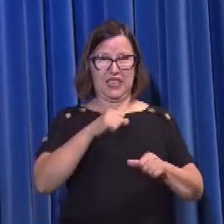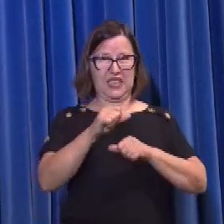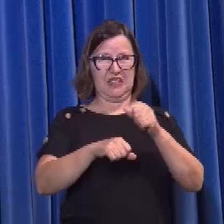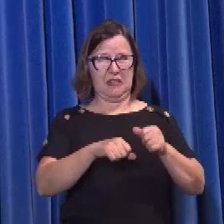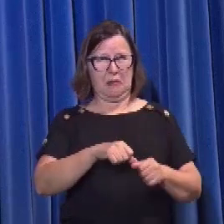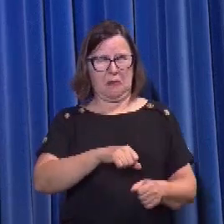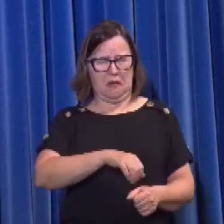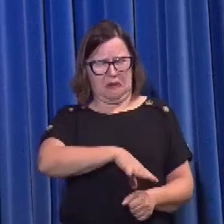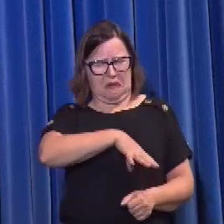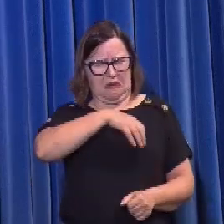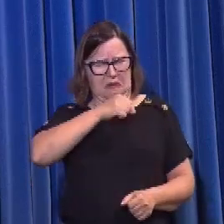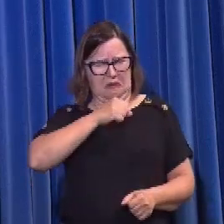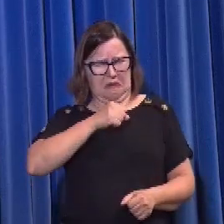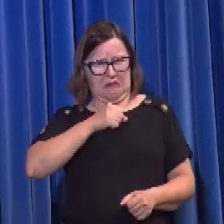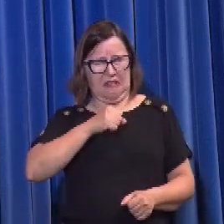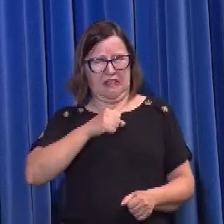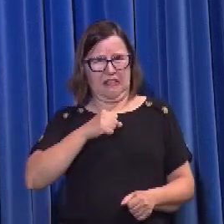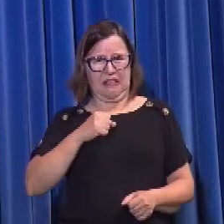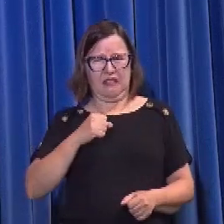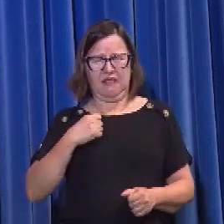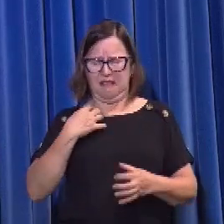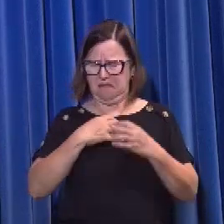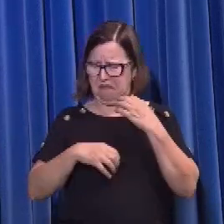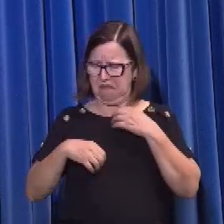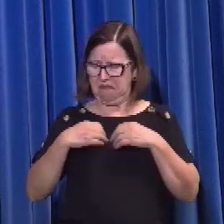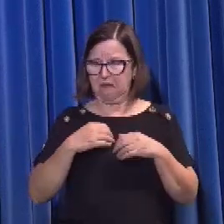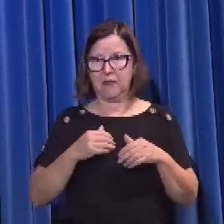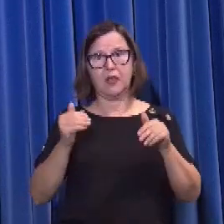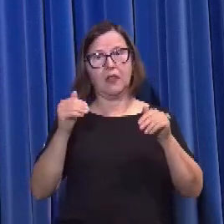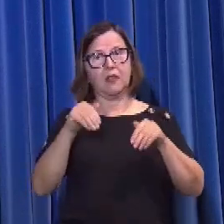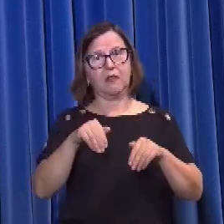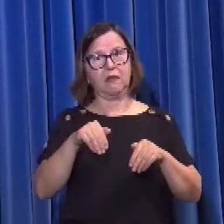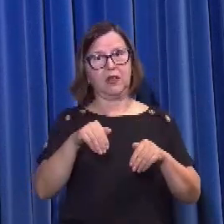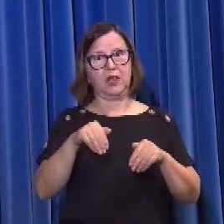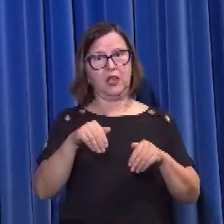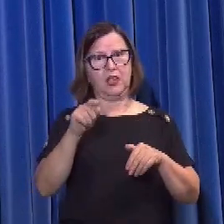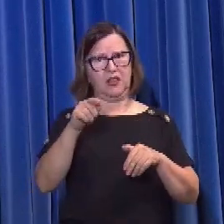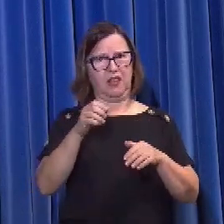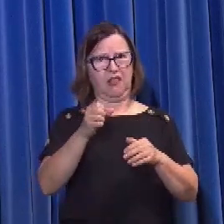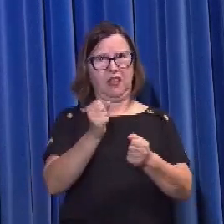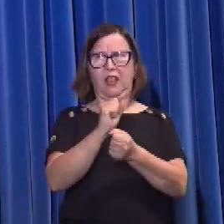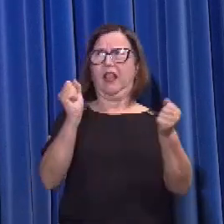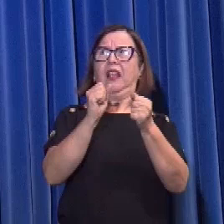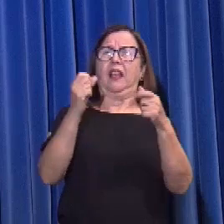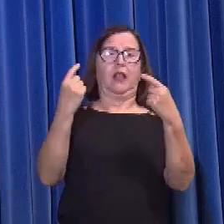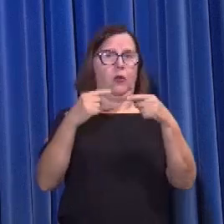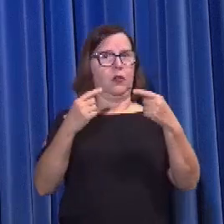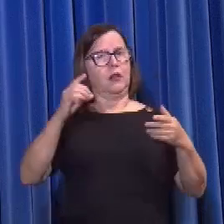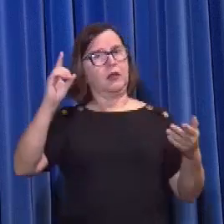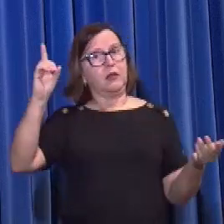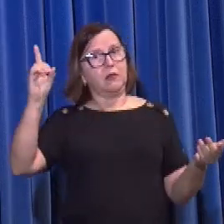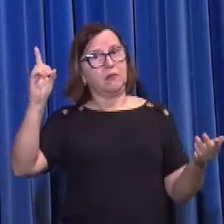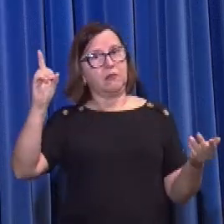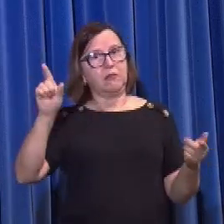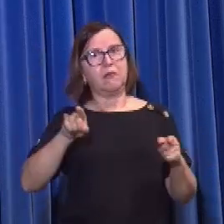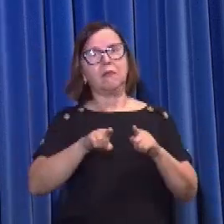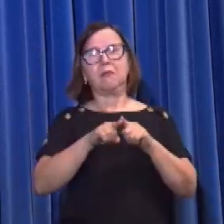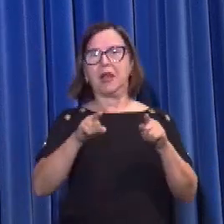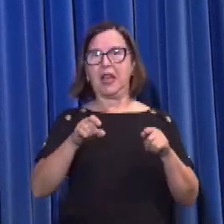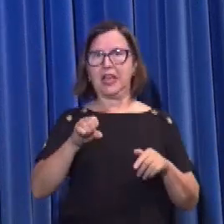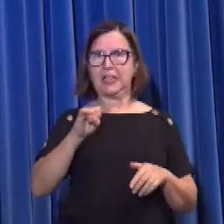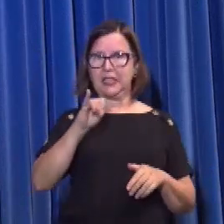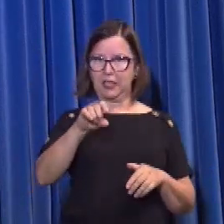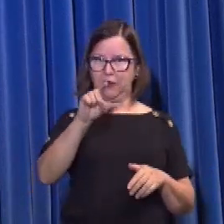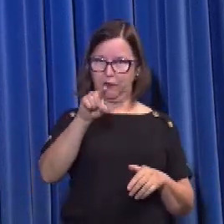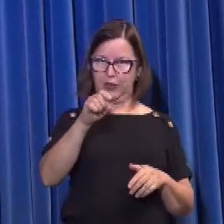justiceiro, amargurado, e no fim você vai se rebelar contra Deus. Só que se você se rebelar